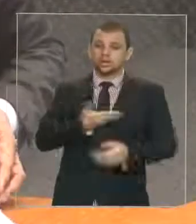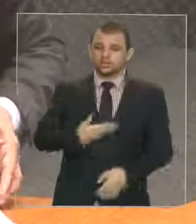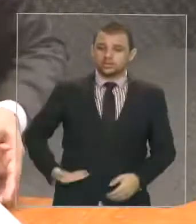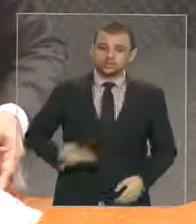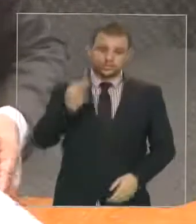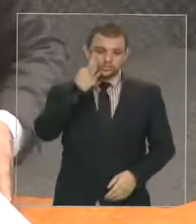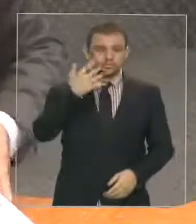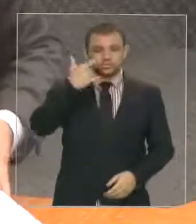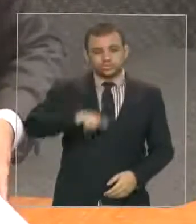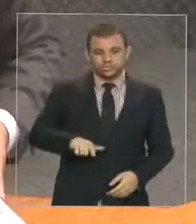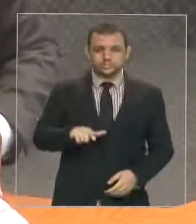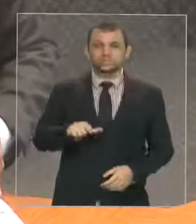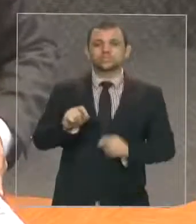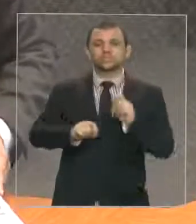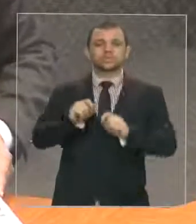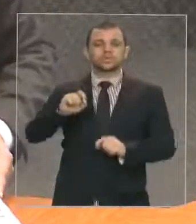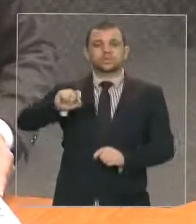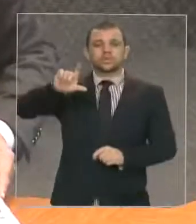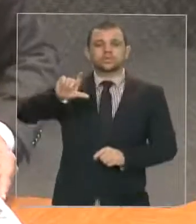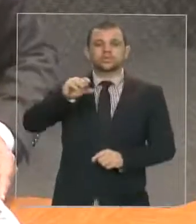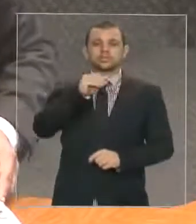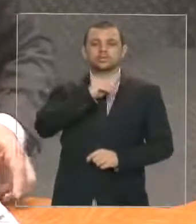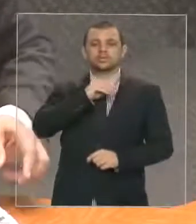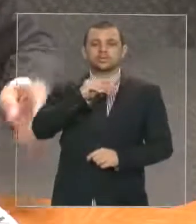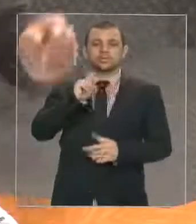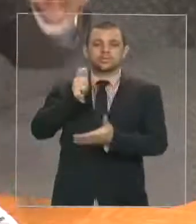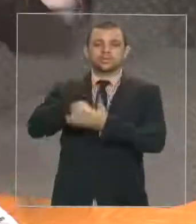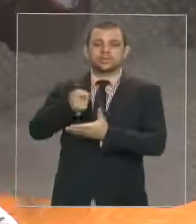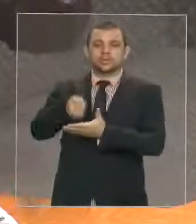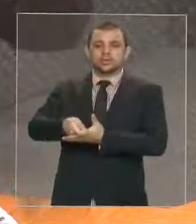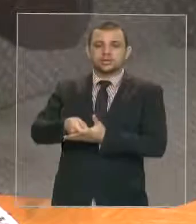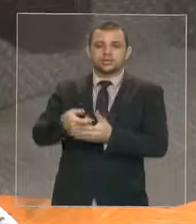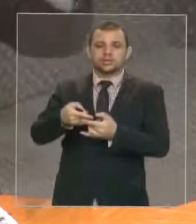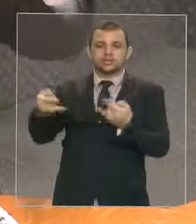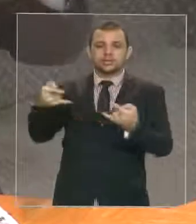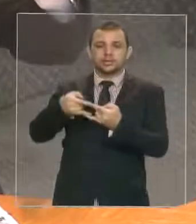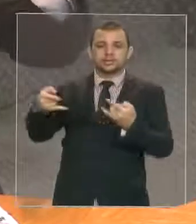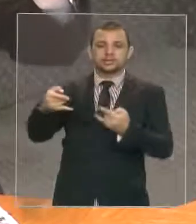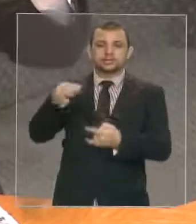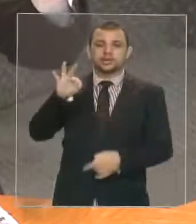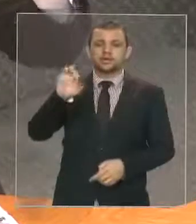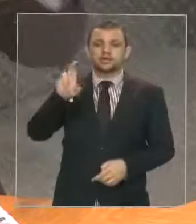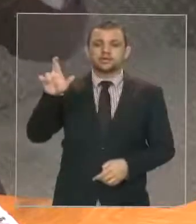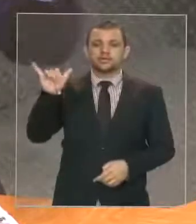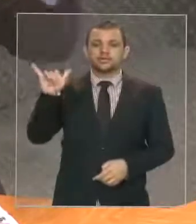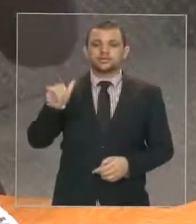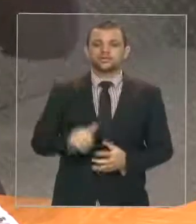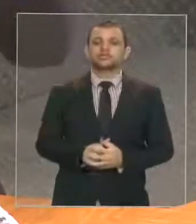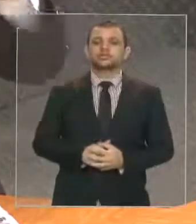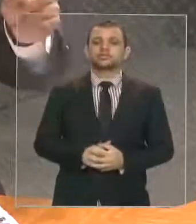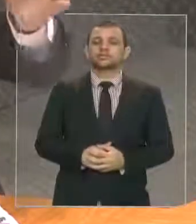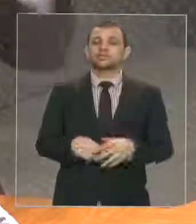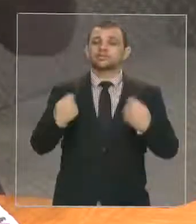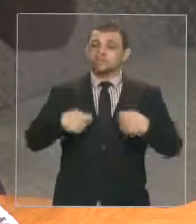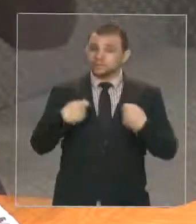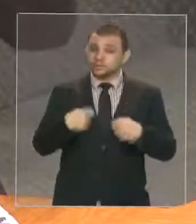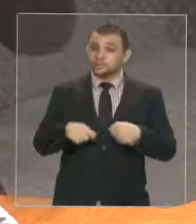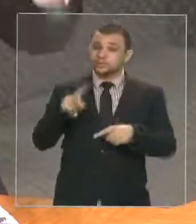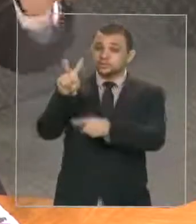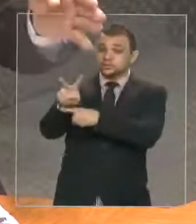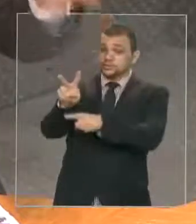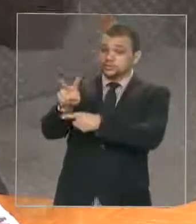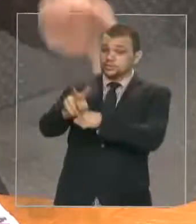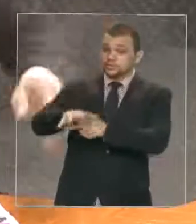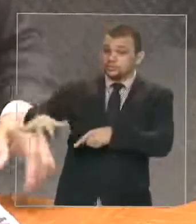a passagem do ferro. Então, pedimos ao governador Flávio Dino que tenha sensibilidade, em defesa, Genivaldo, em defesa dos baixadeiros, que ele